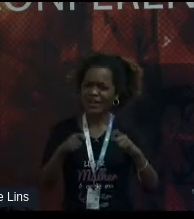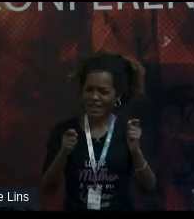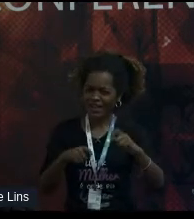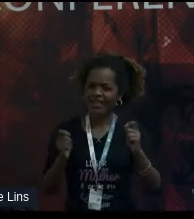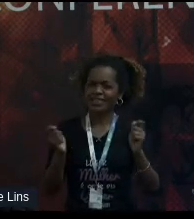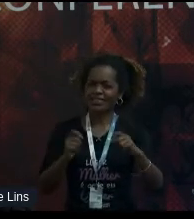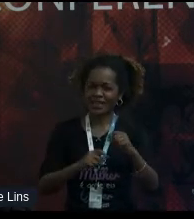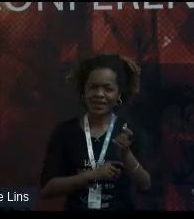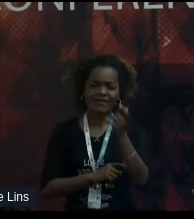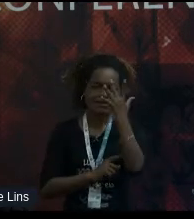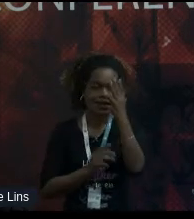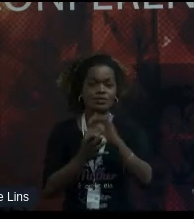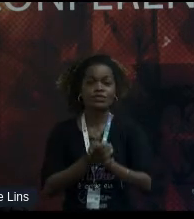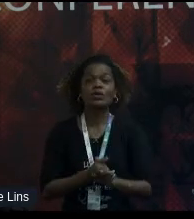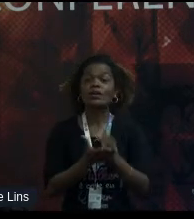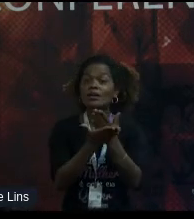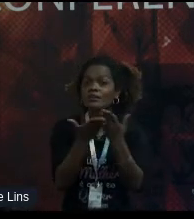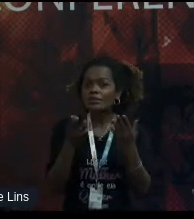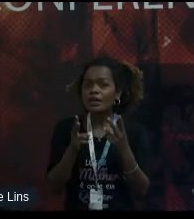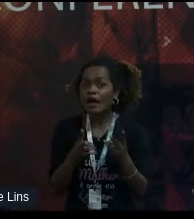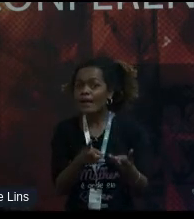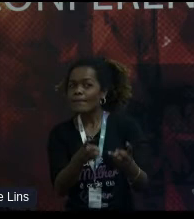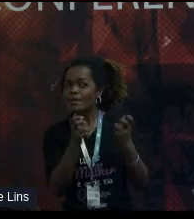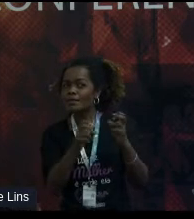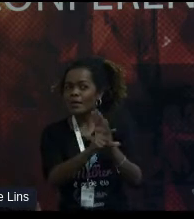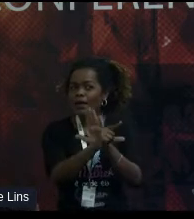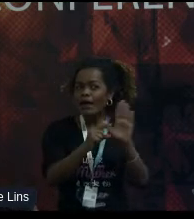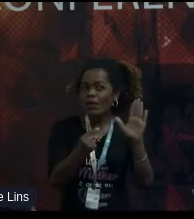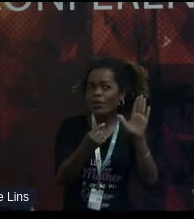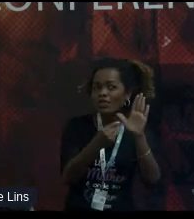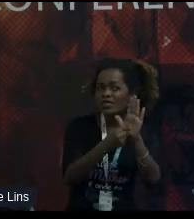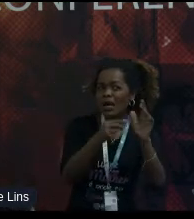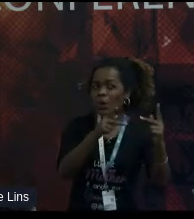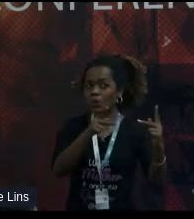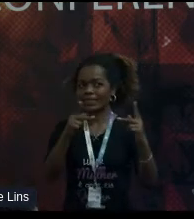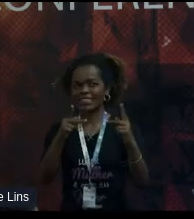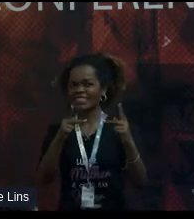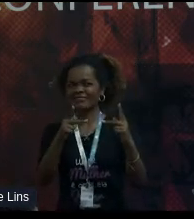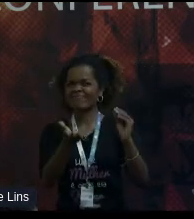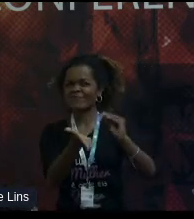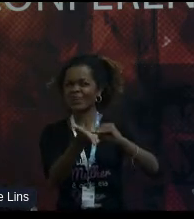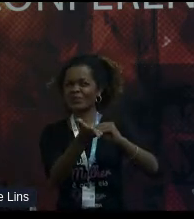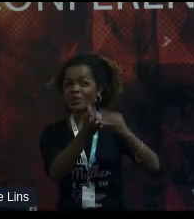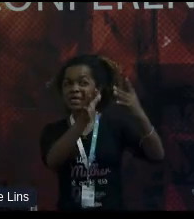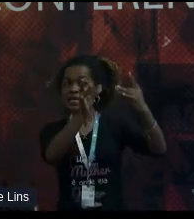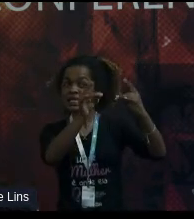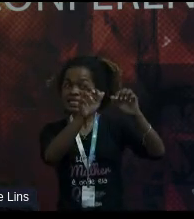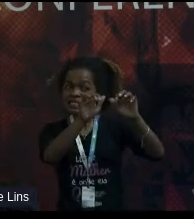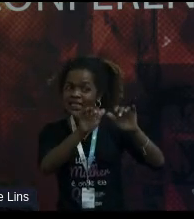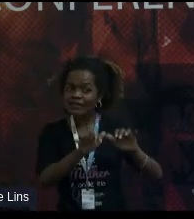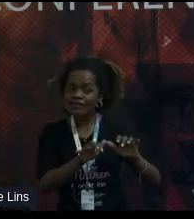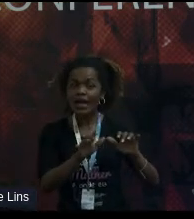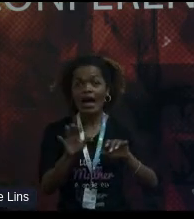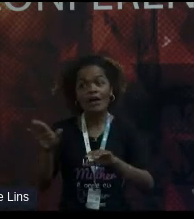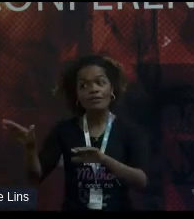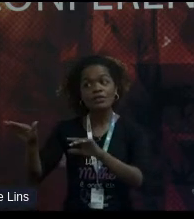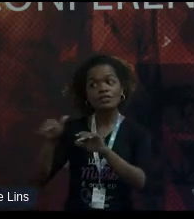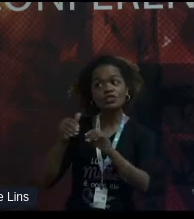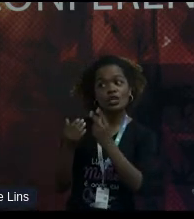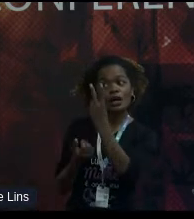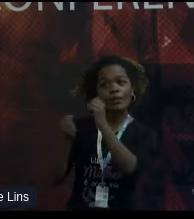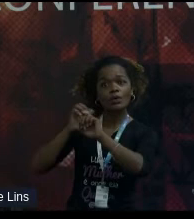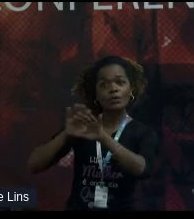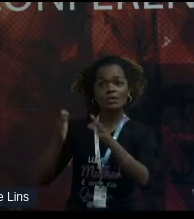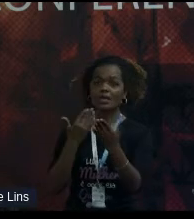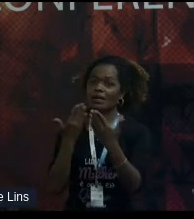sempre que você perceber que um botão link não está devidamente descrito, converse lá com o seu designer. Acho que é um papel importante também,